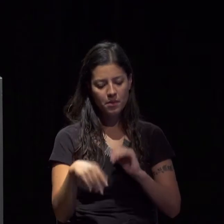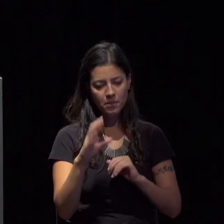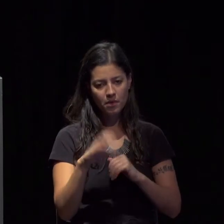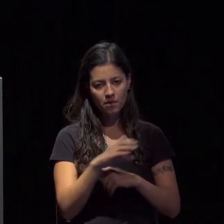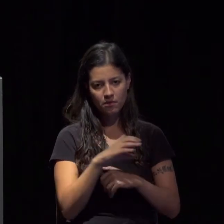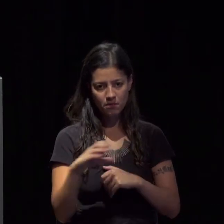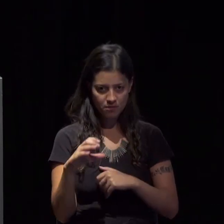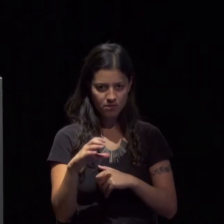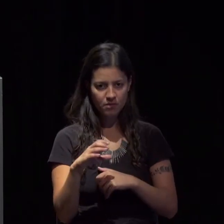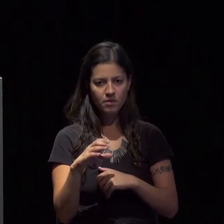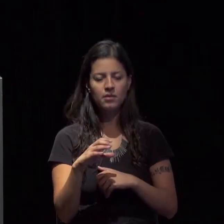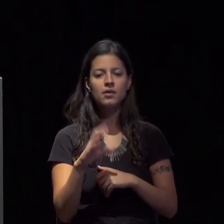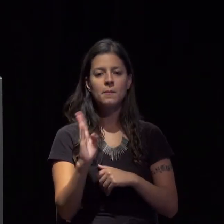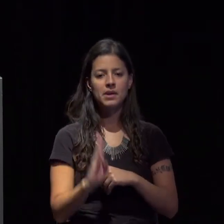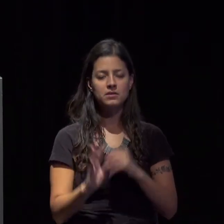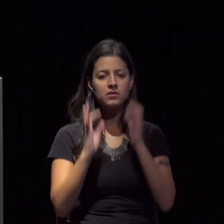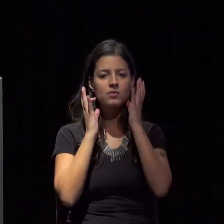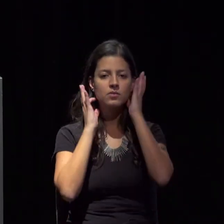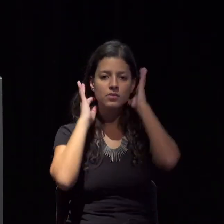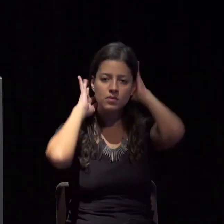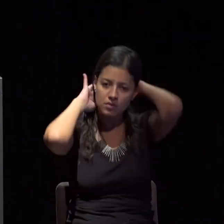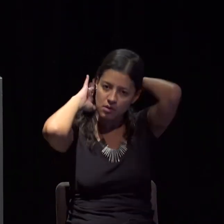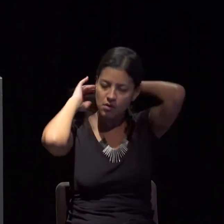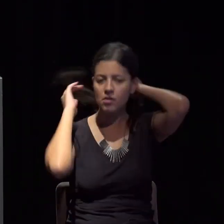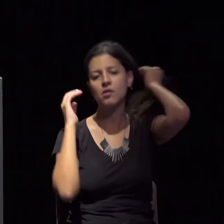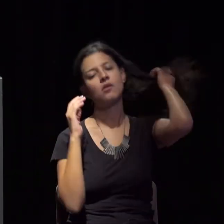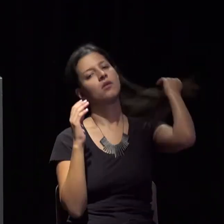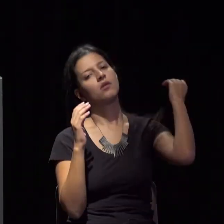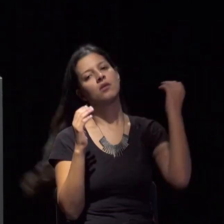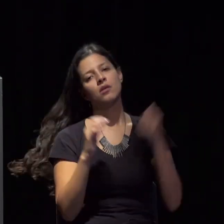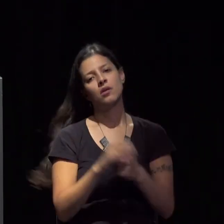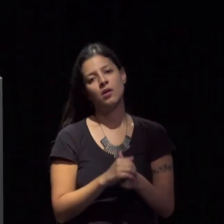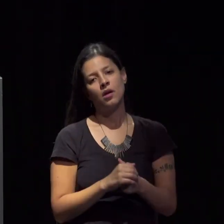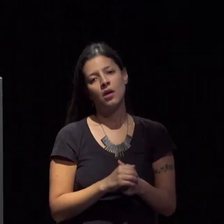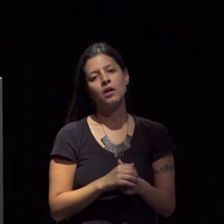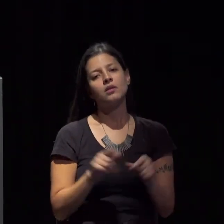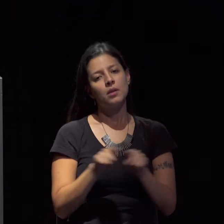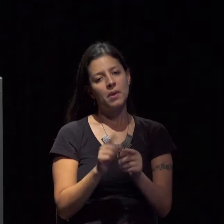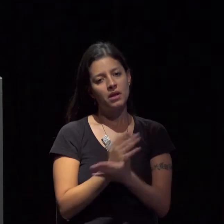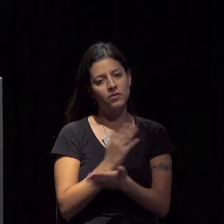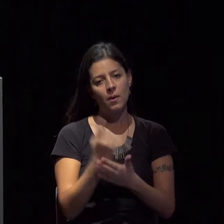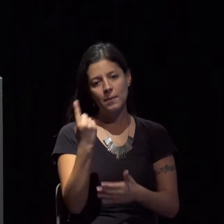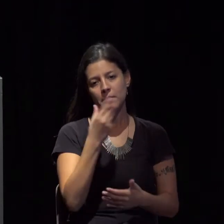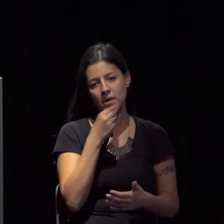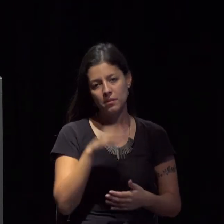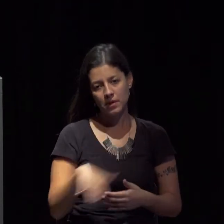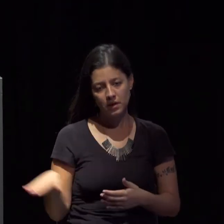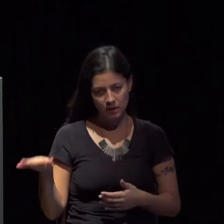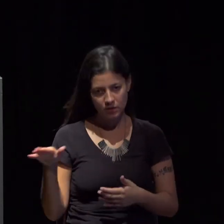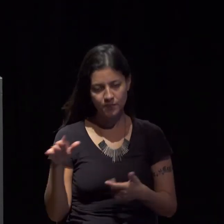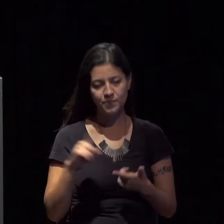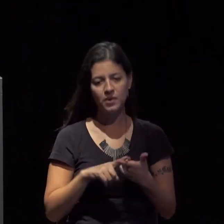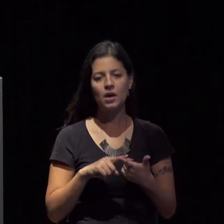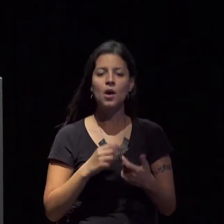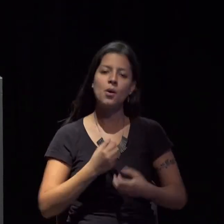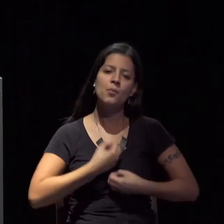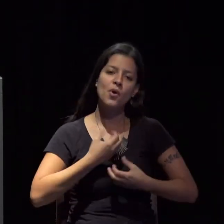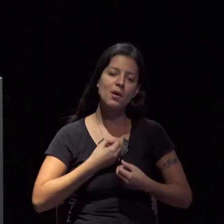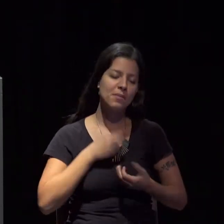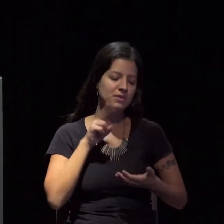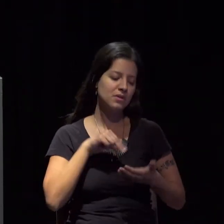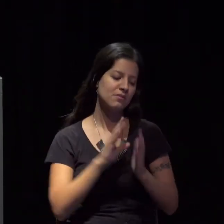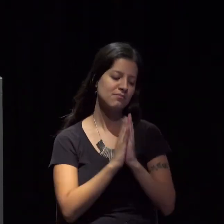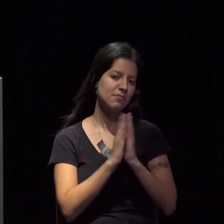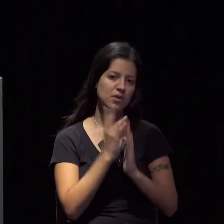2017. Em Literatura Infanto-Juvenil, editou O Primeiro Menino, de 2013, Poemas para Ler com Palmas, de